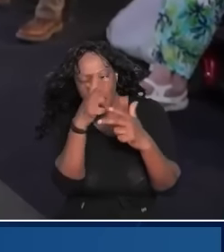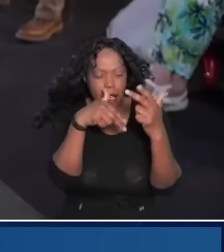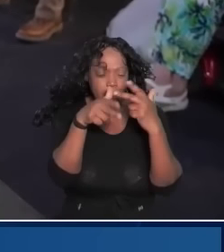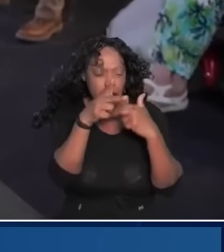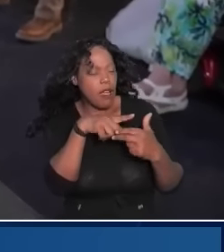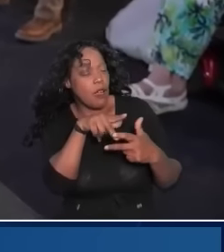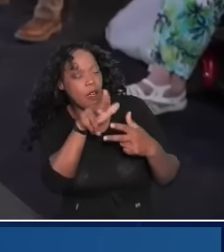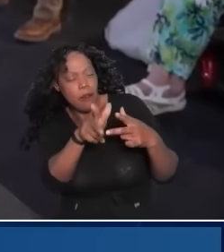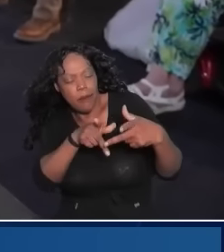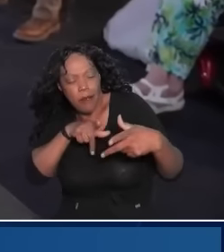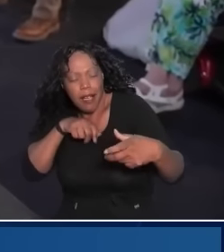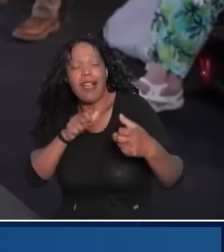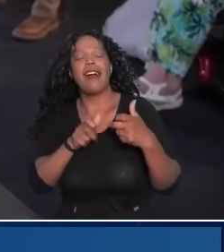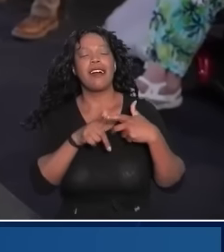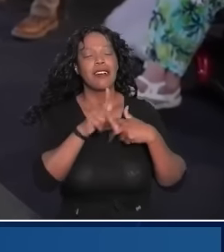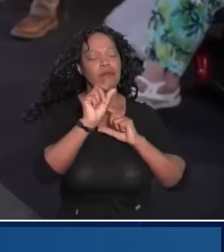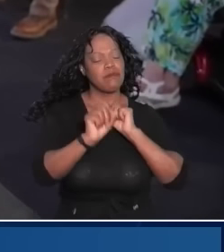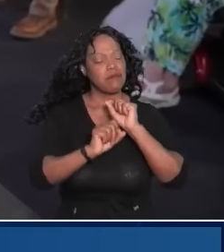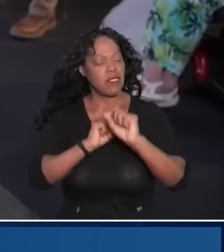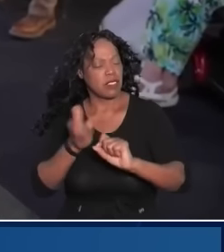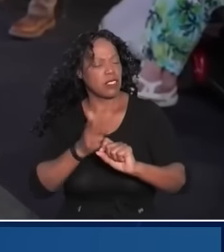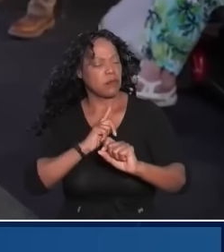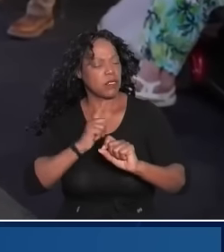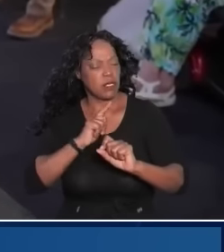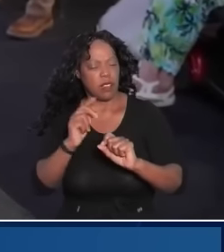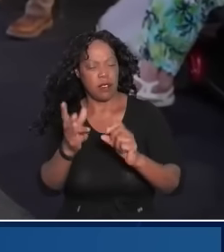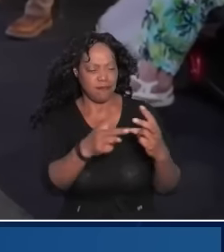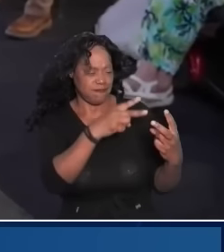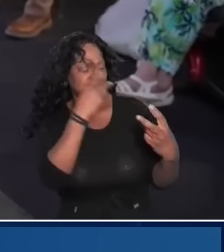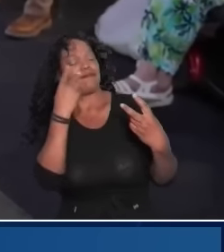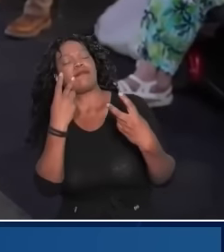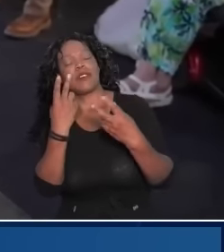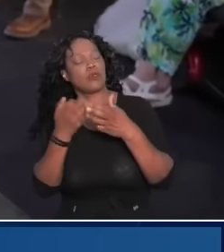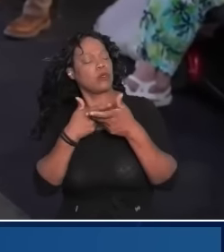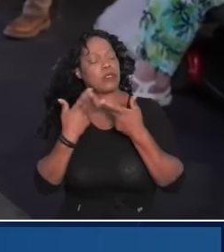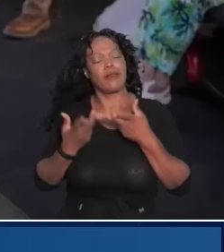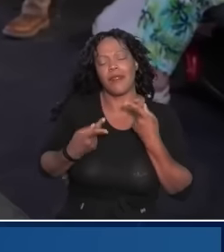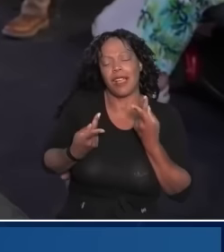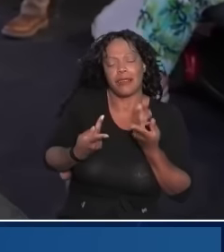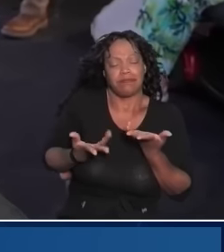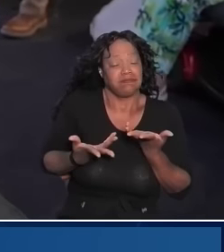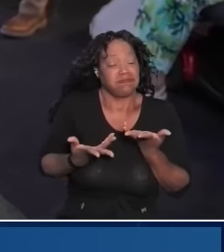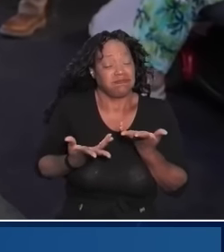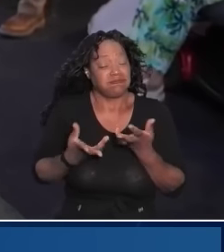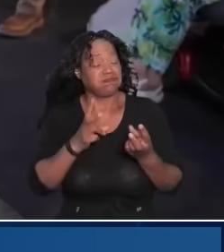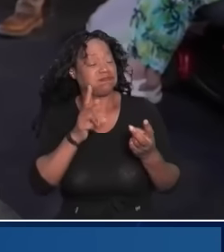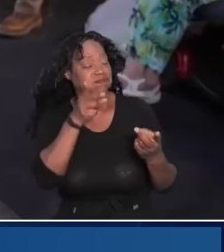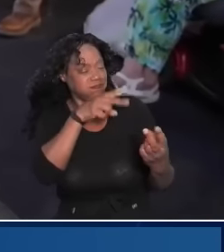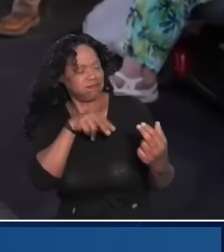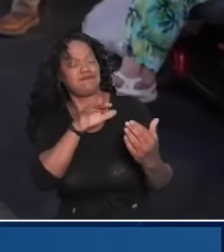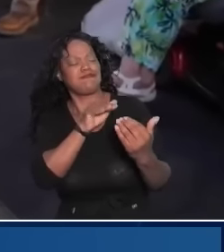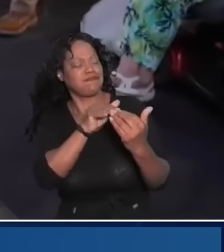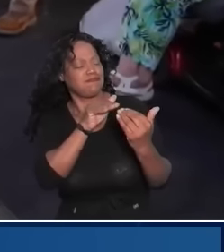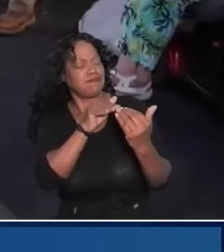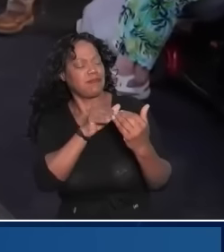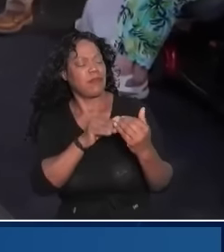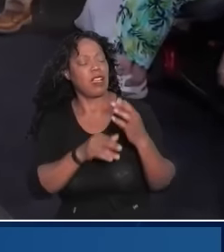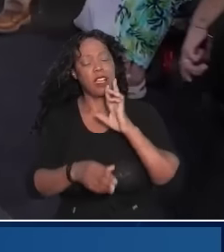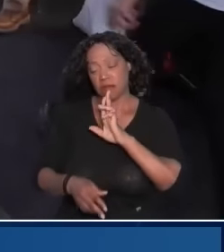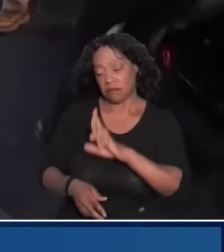sucumbiram diante da pressão das plataformas digitais, dessas empresas gigantescas que fizeram um lobby gigantesco para